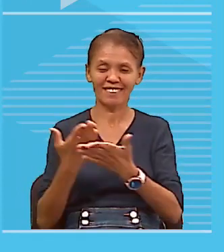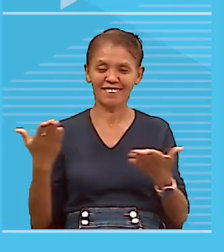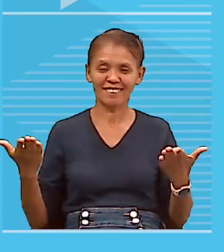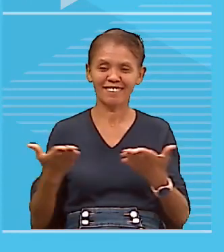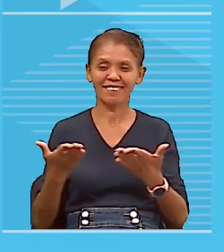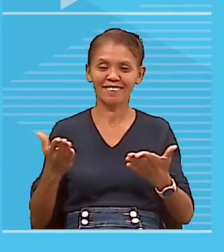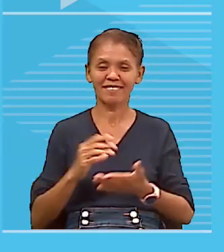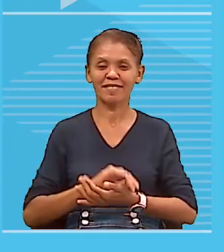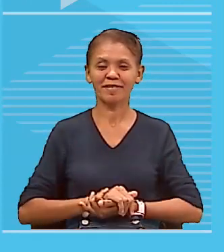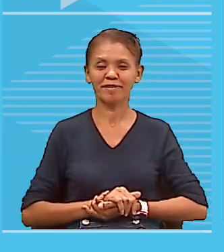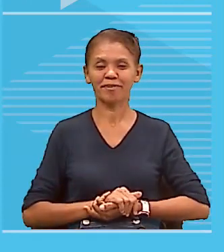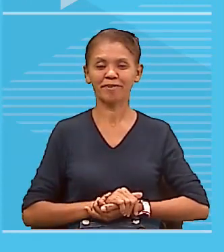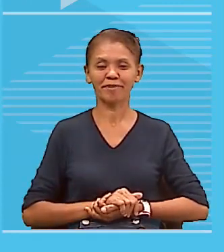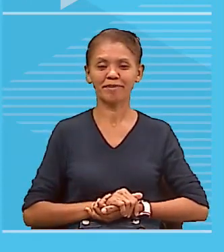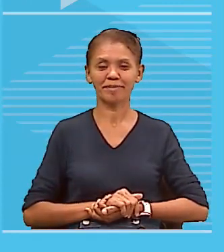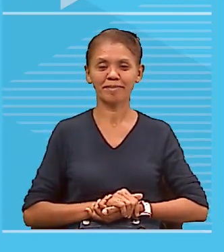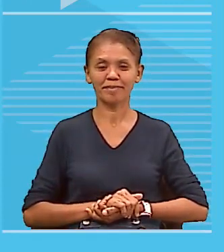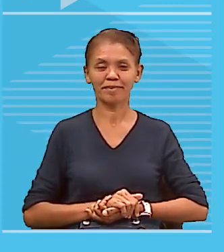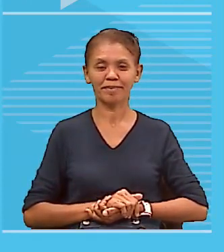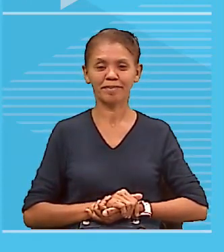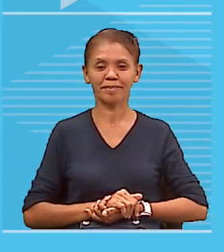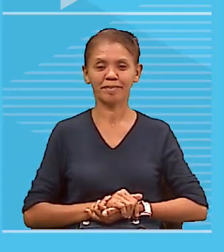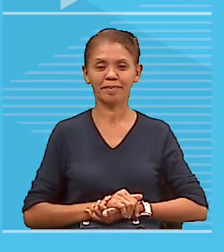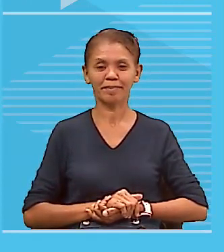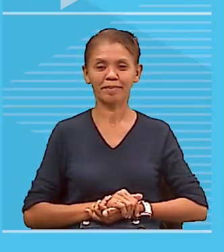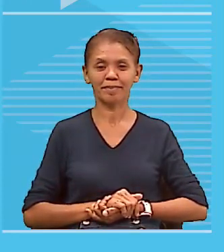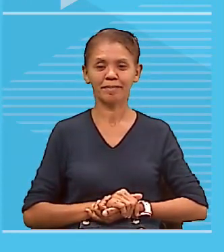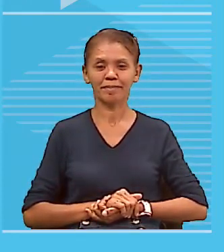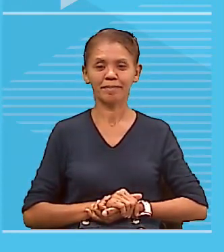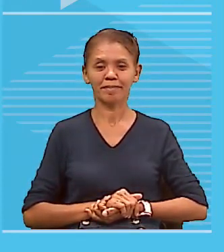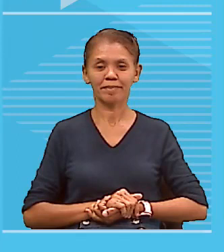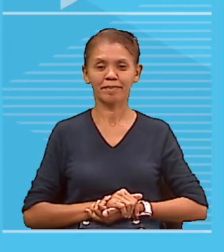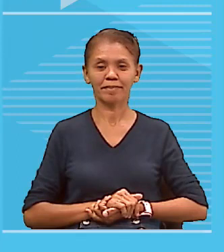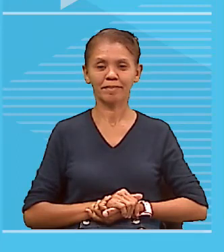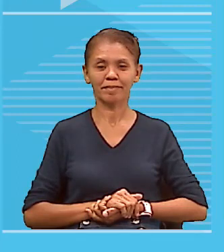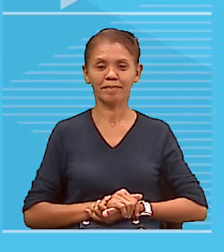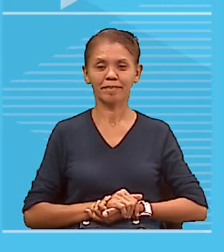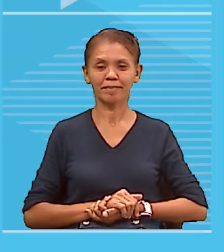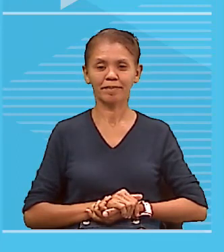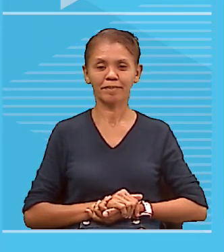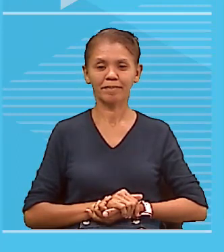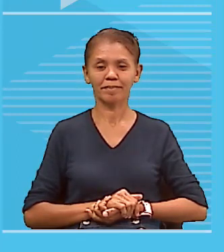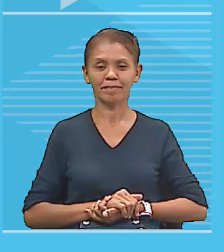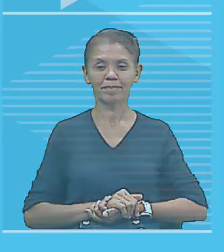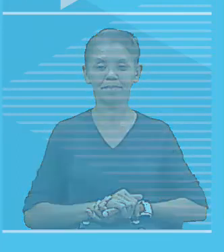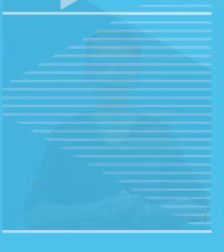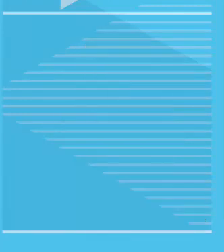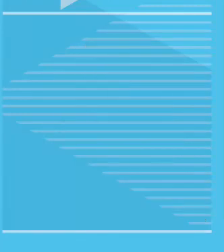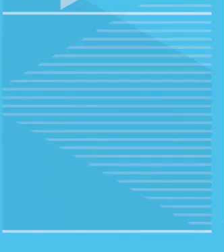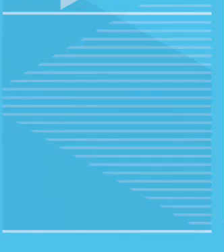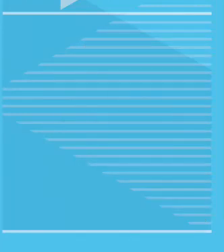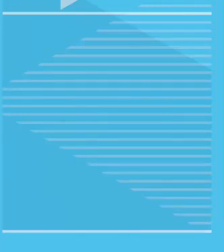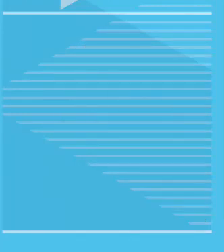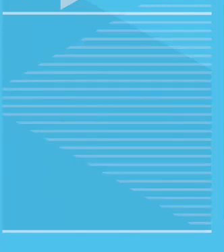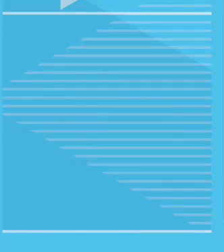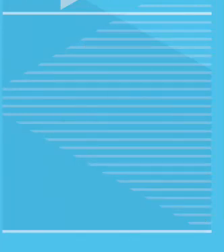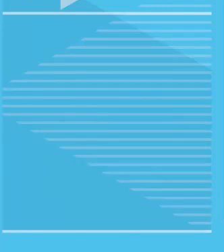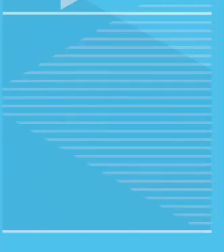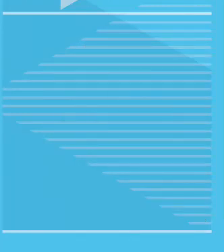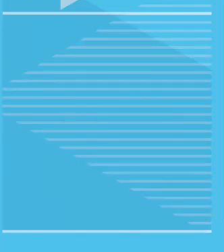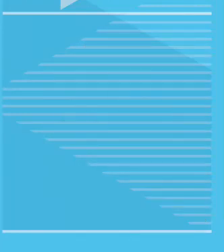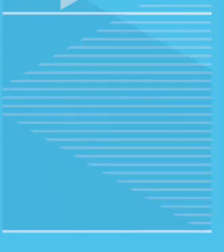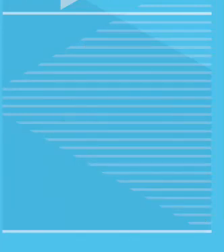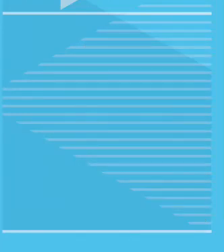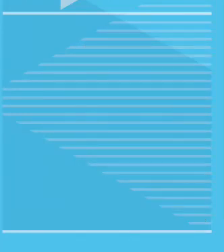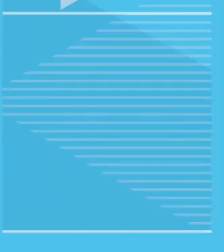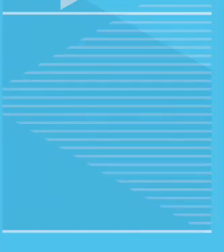gente? Beleza? Então, quem contribui para a poluição do ar é o uso de combustíveis fósseis. Tá certo?